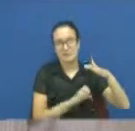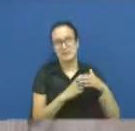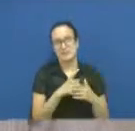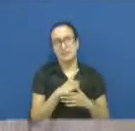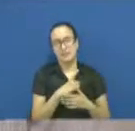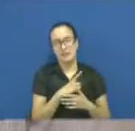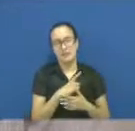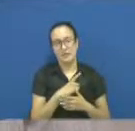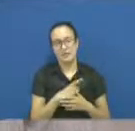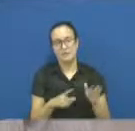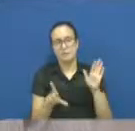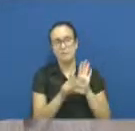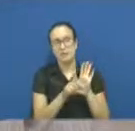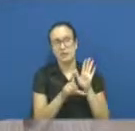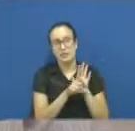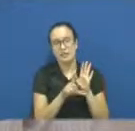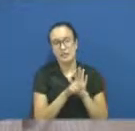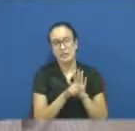Lei